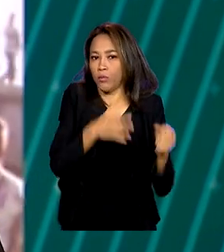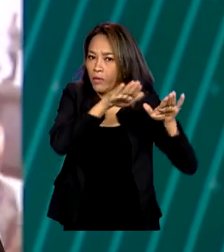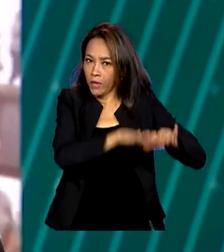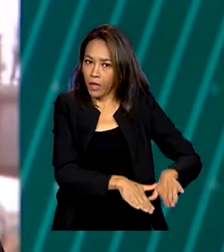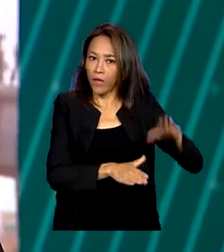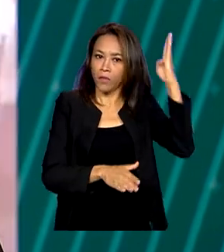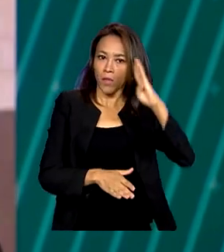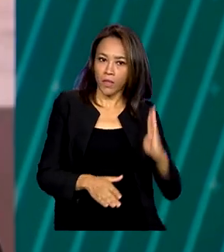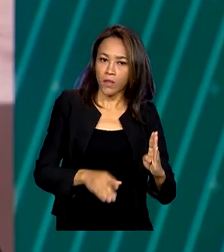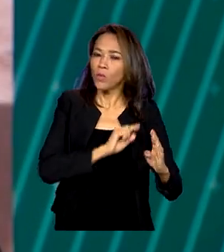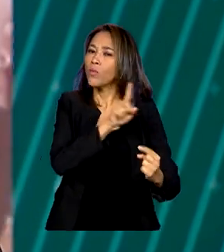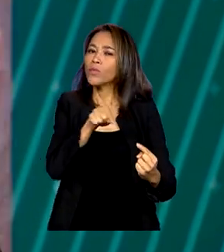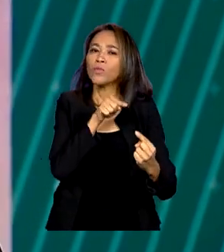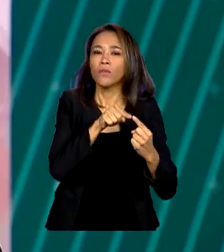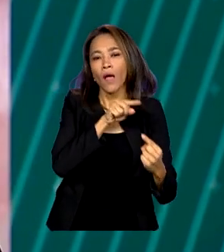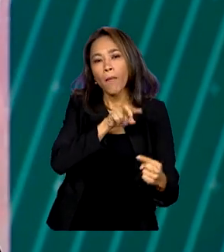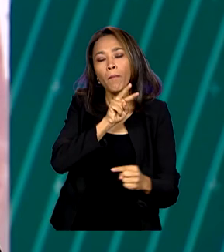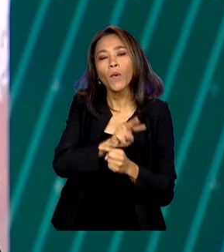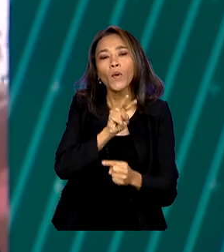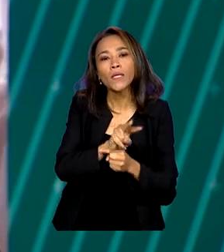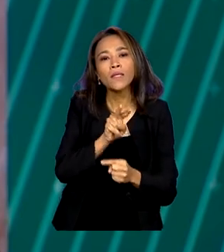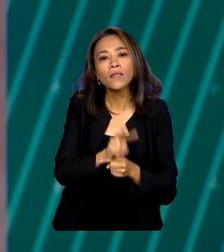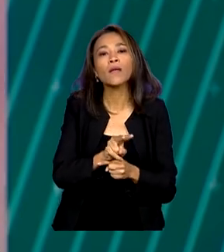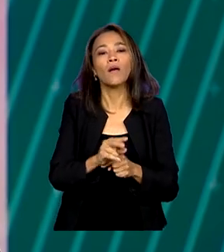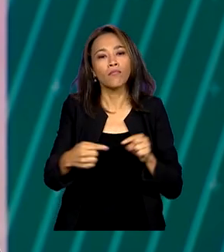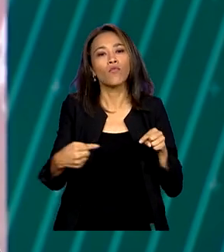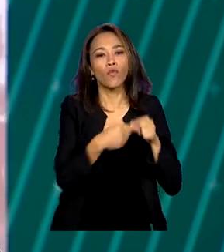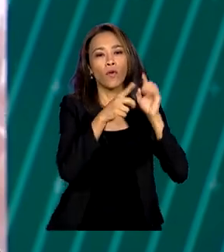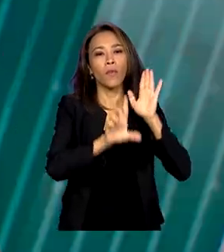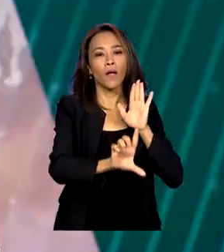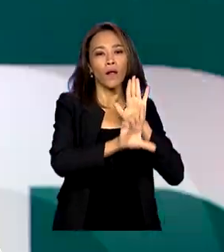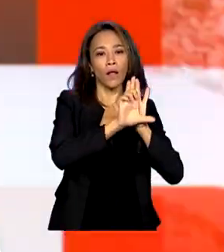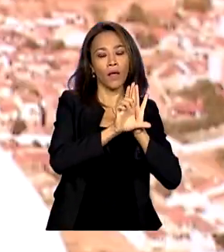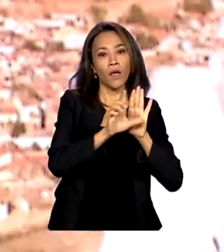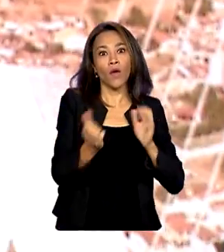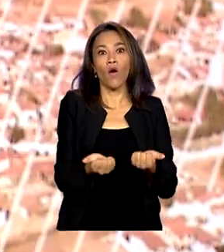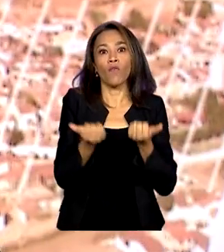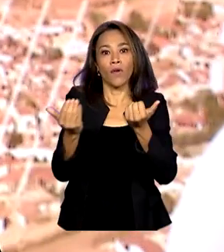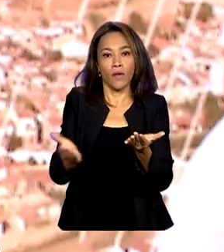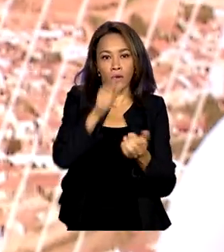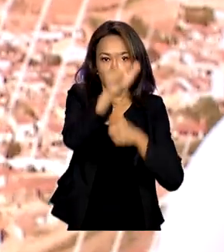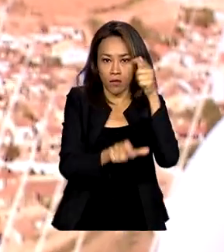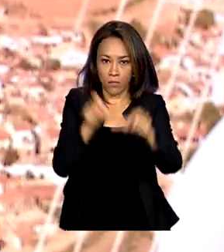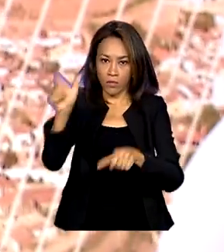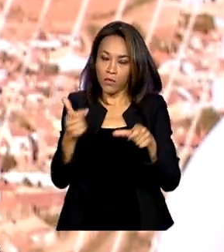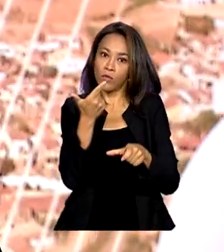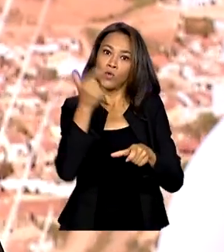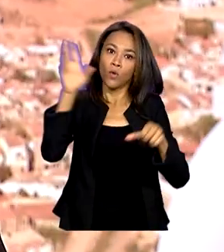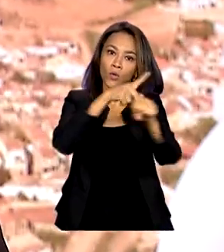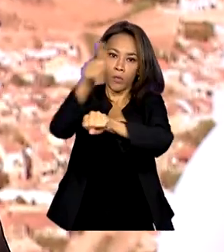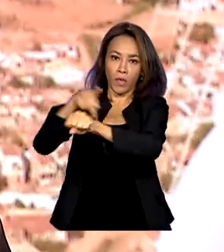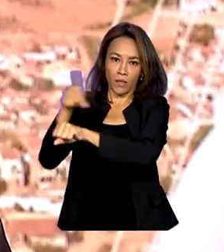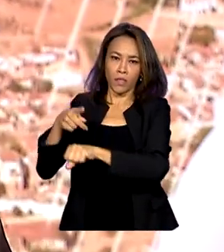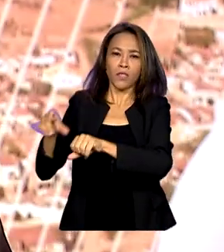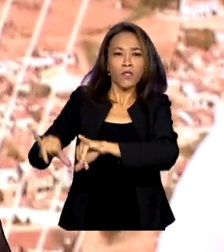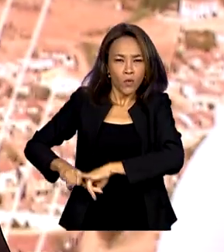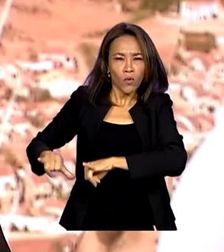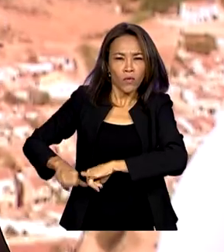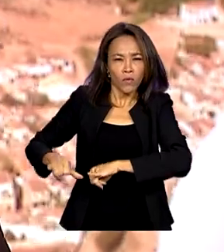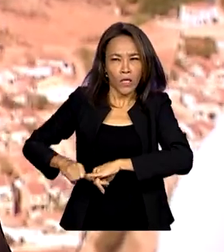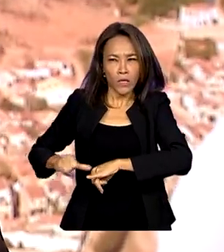refúgio é uma proteção legal que o Brasil oferece a cidadãos de outros países que estejam sofrendo algum tipo